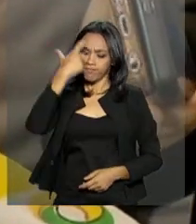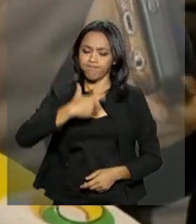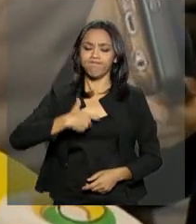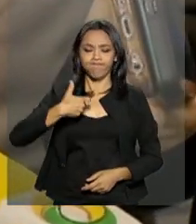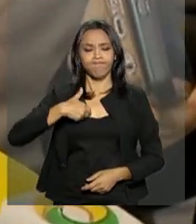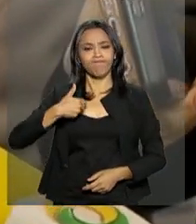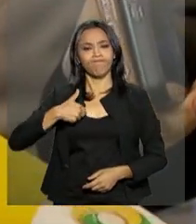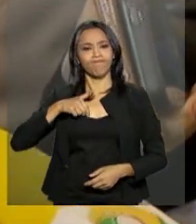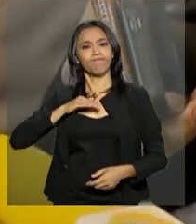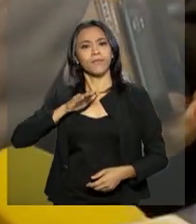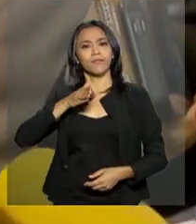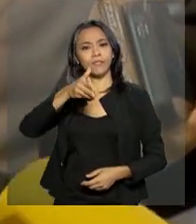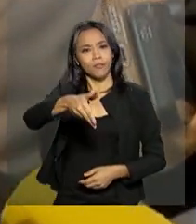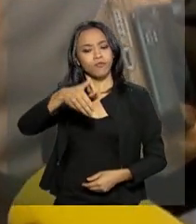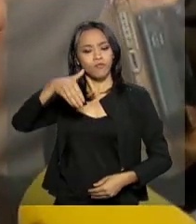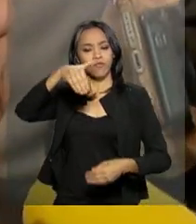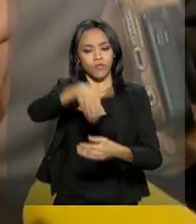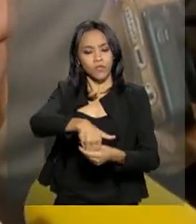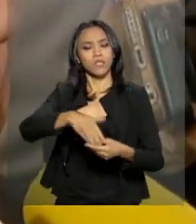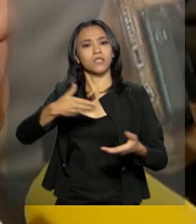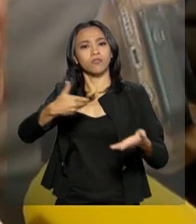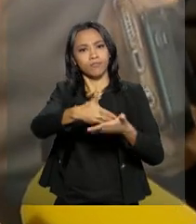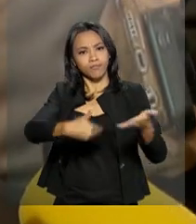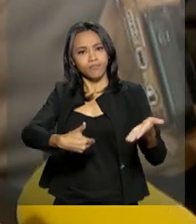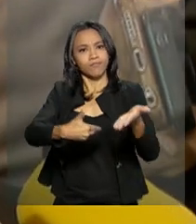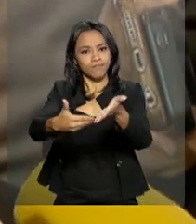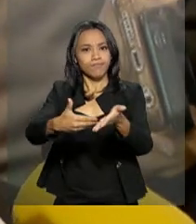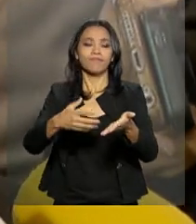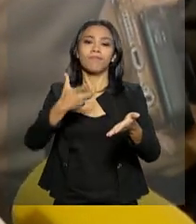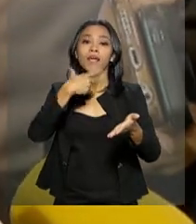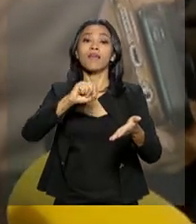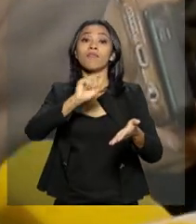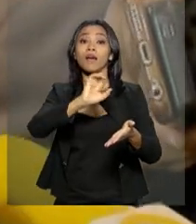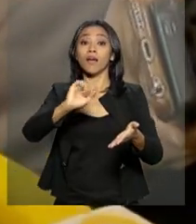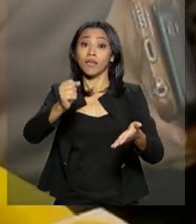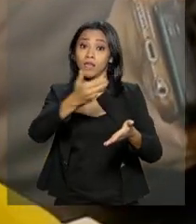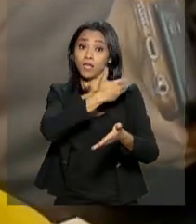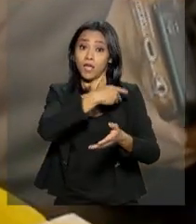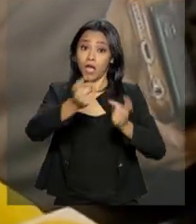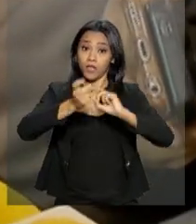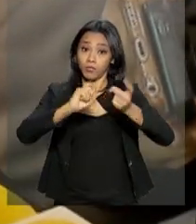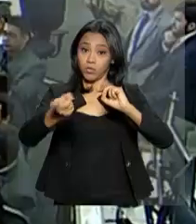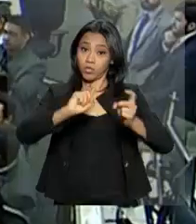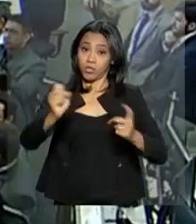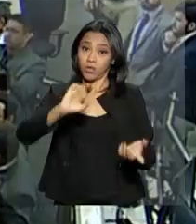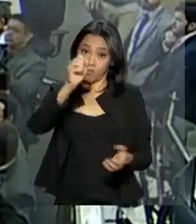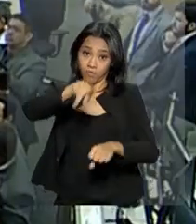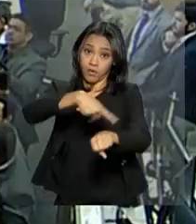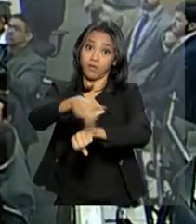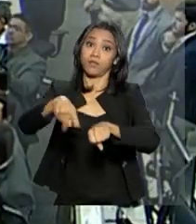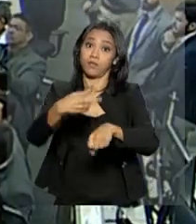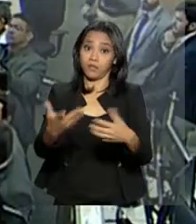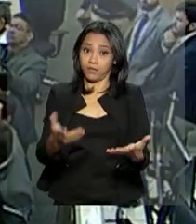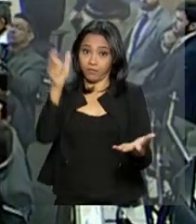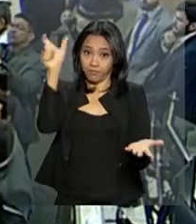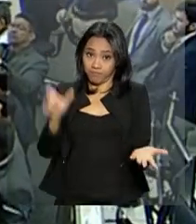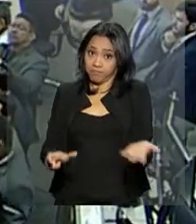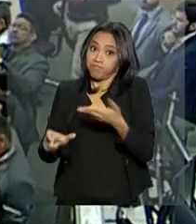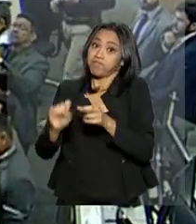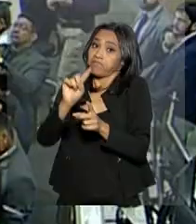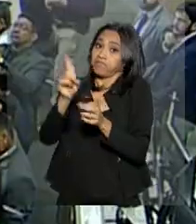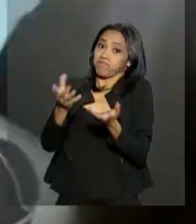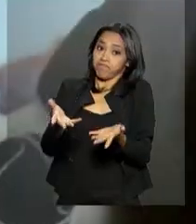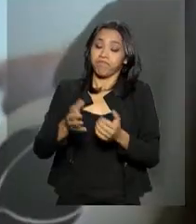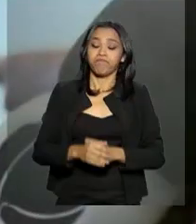portanto dando por meio do voto uma procuração aqueles que vão a dirigir o nosso país também passaram pelo centro